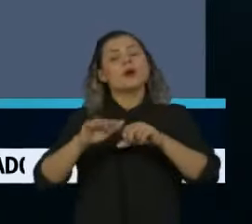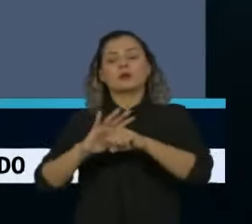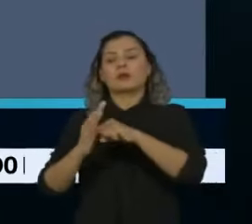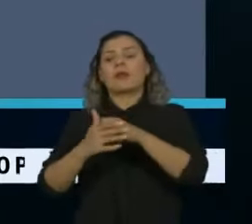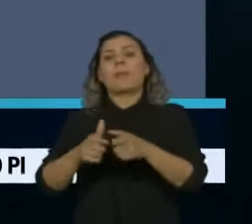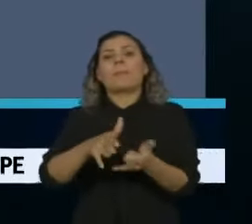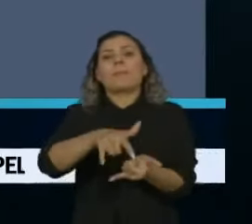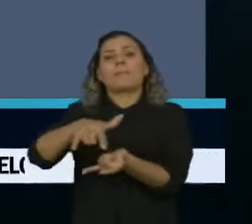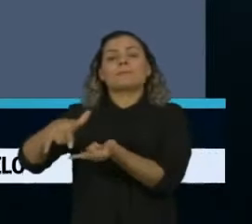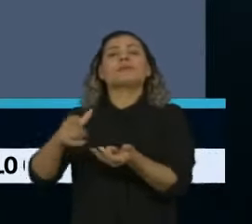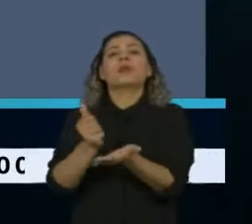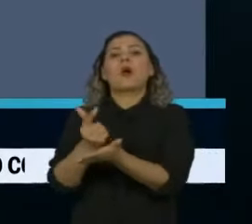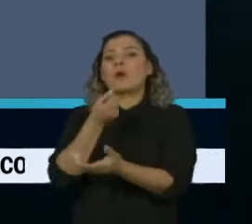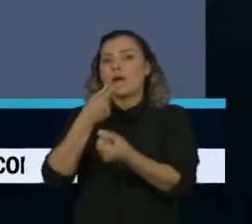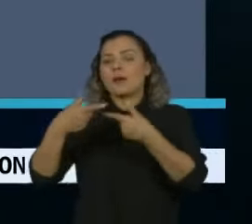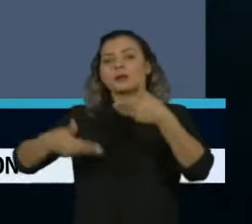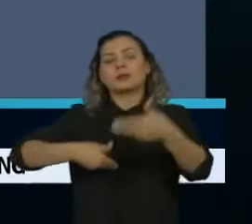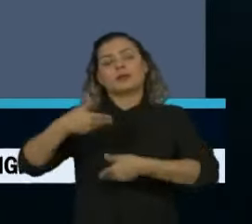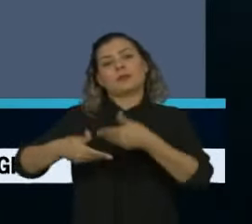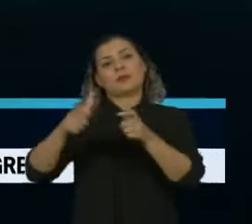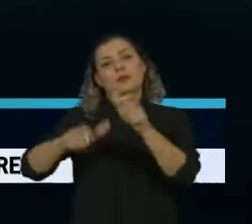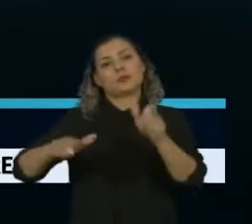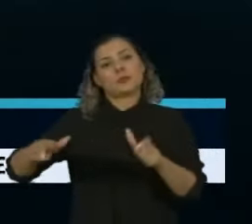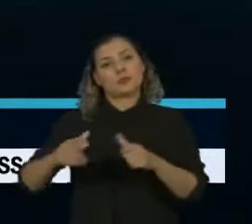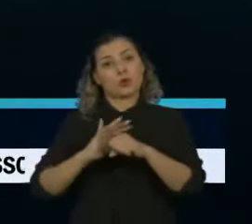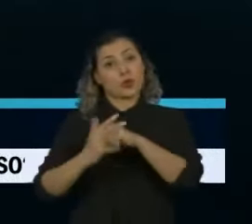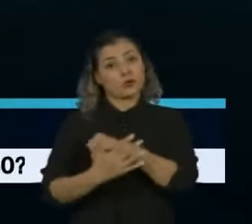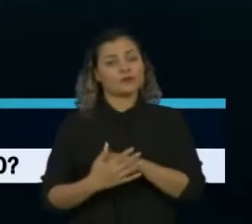leitos, compra de remédios e tratamento de pacientes.